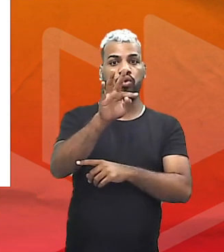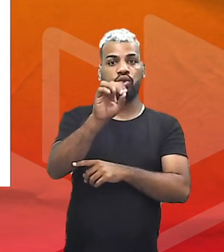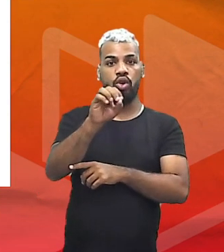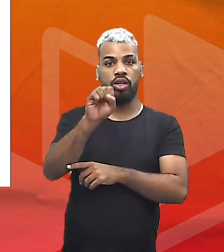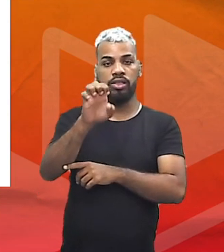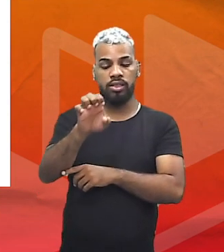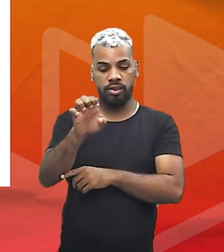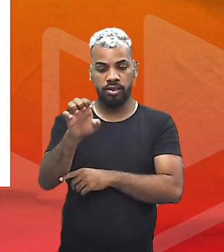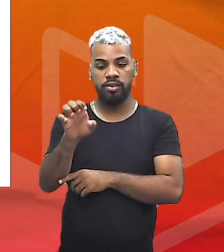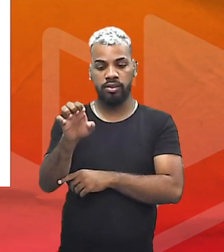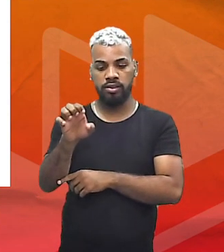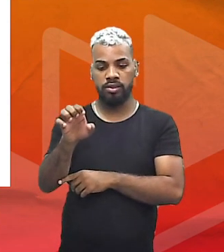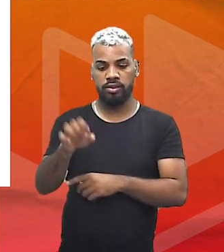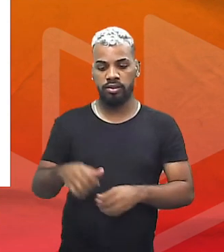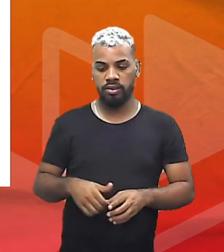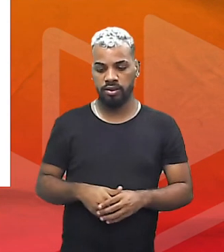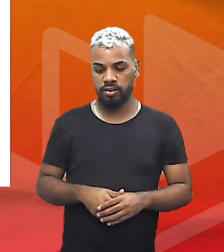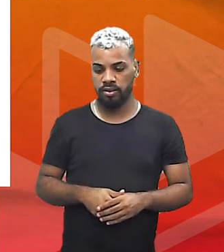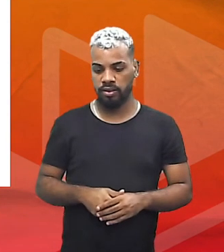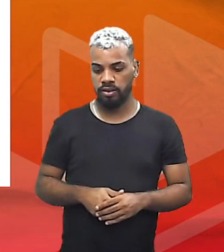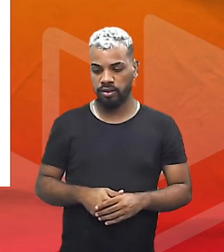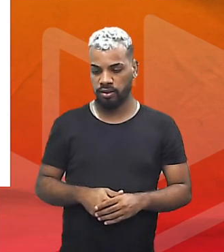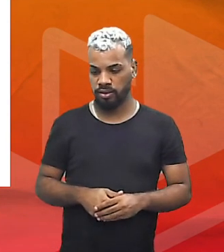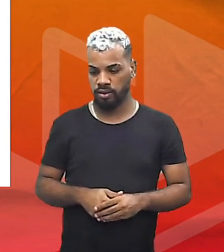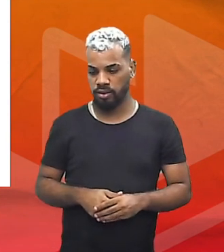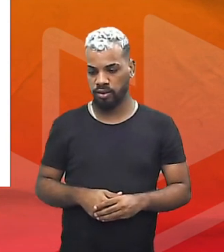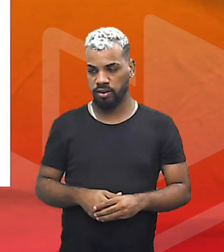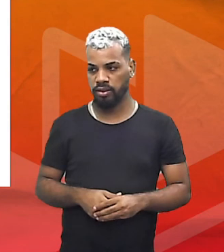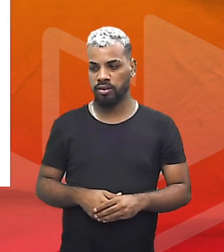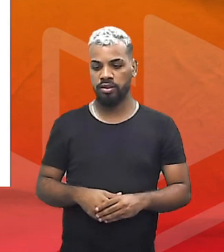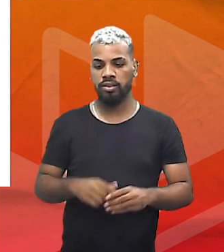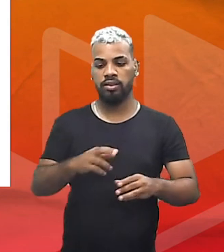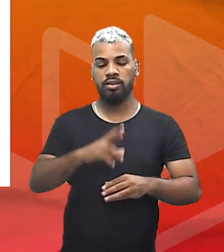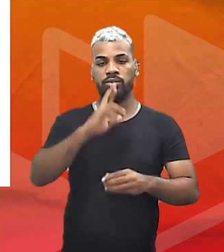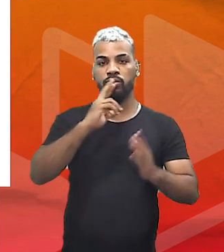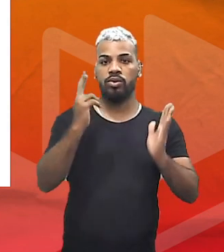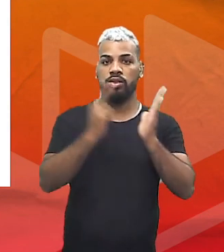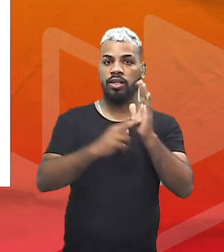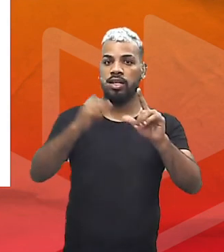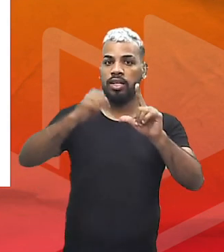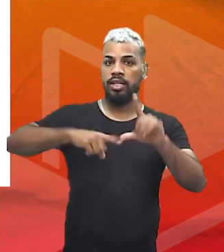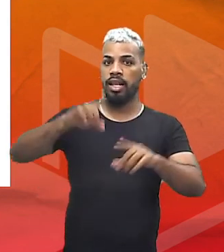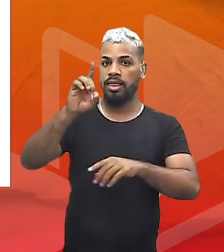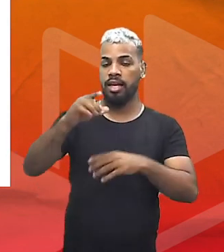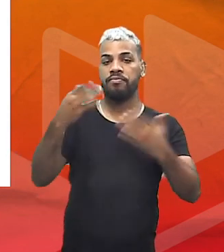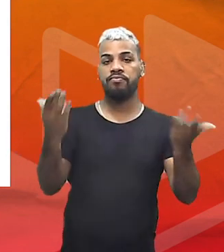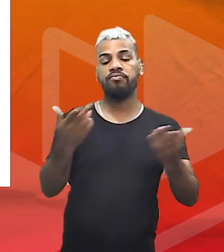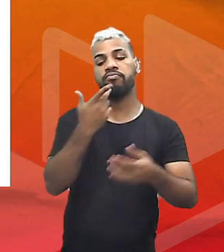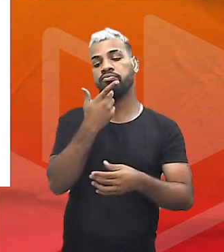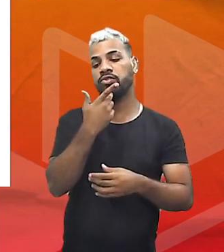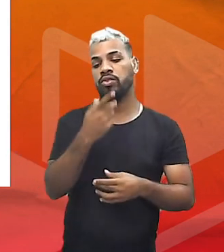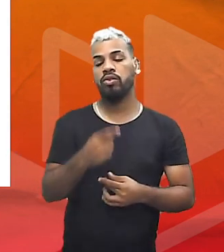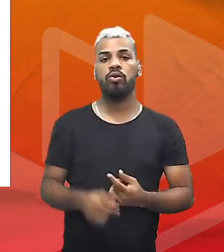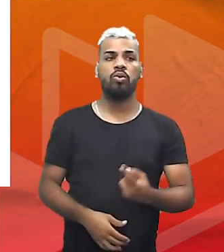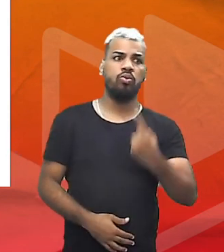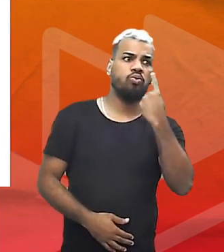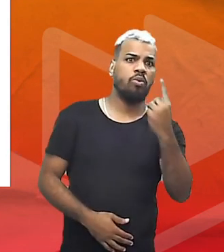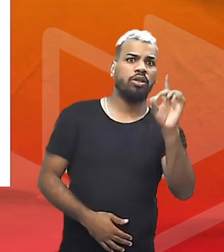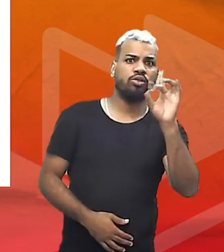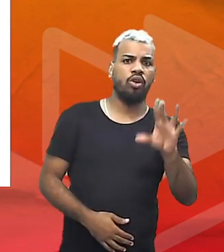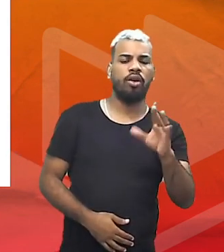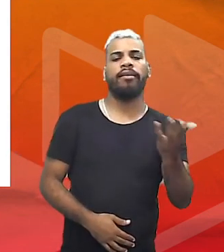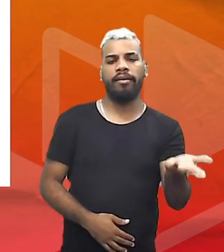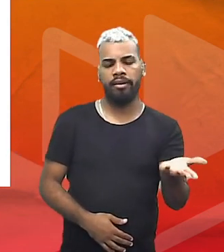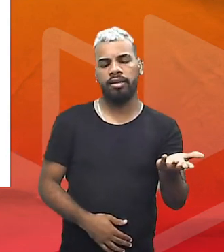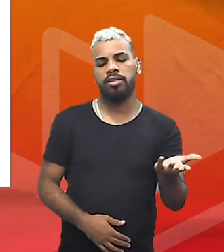glicose mais frutose então o gabarito dessa questão é gabarito letra D aí você pode ser uma só é uma